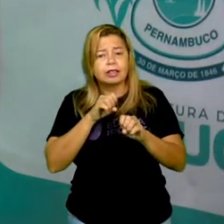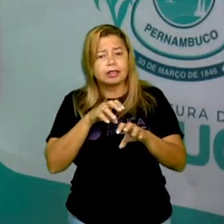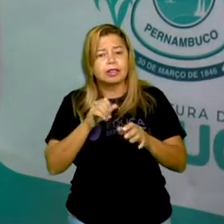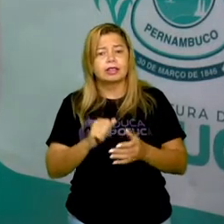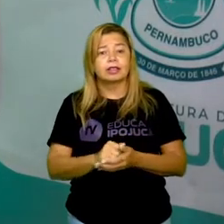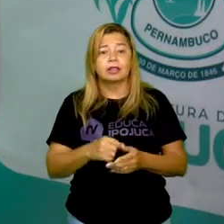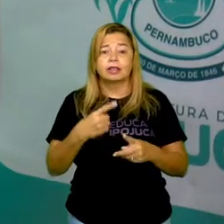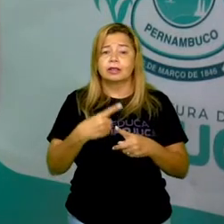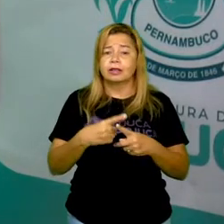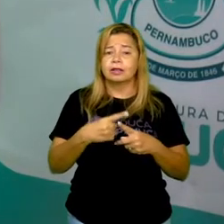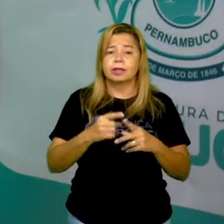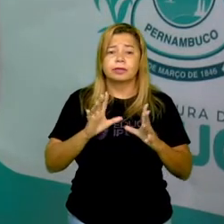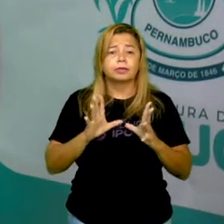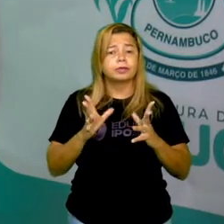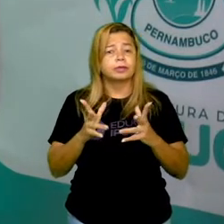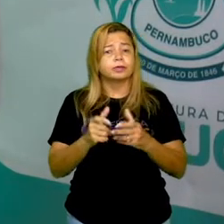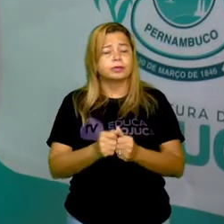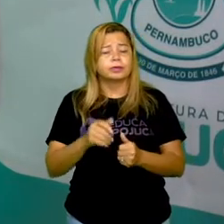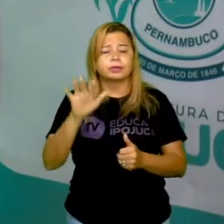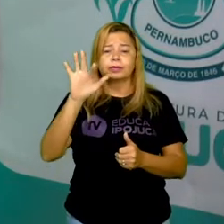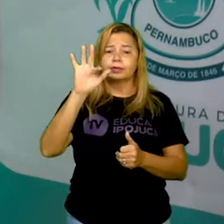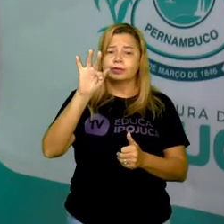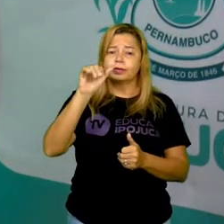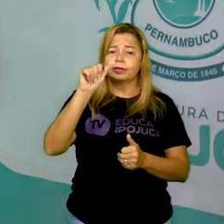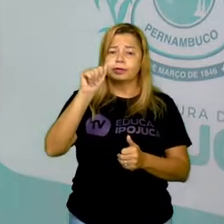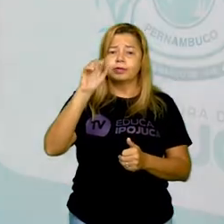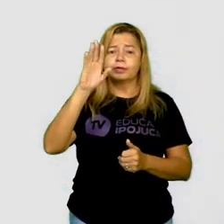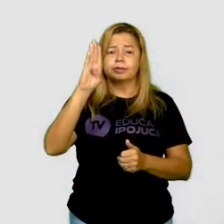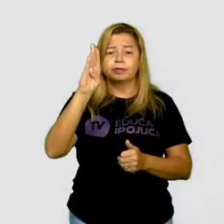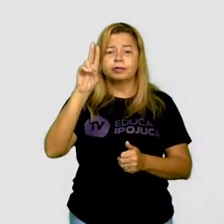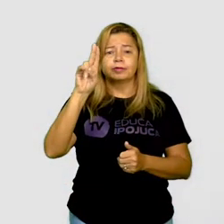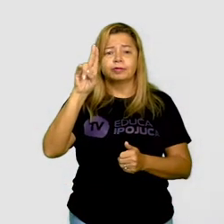fábula tem no final um ensinamento